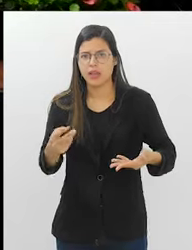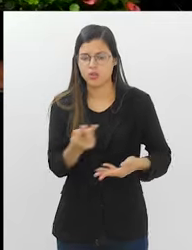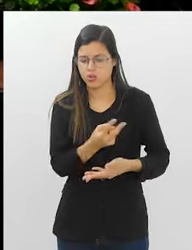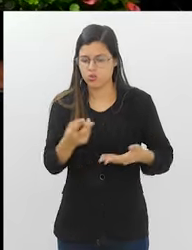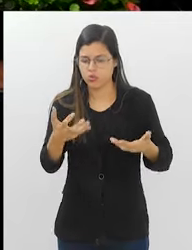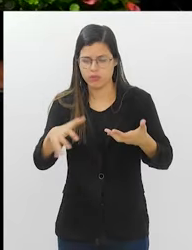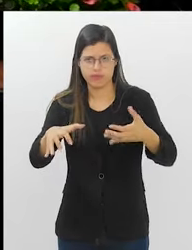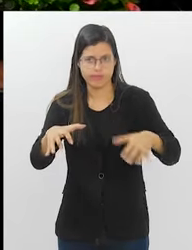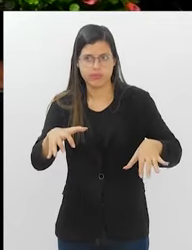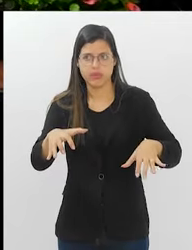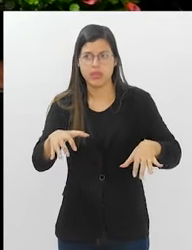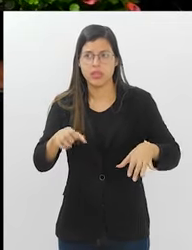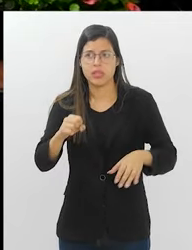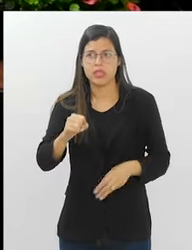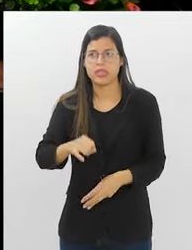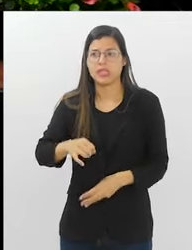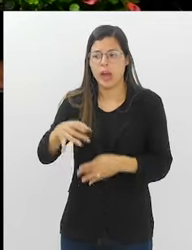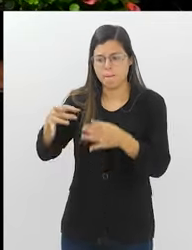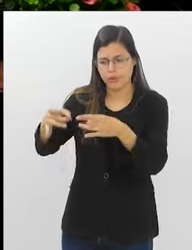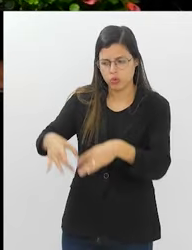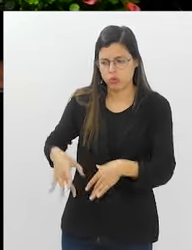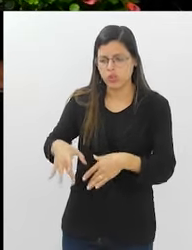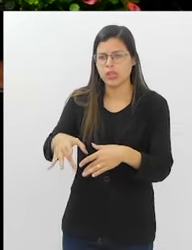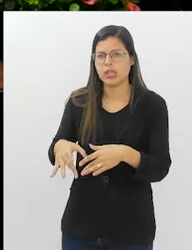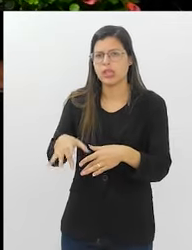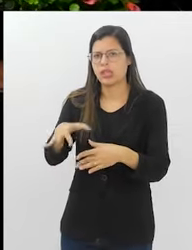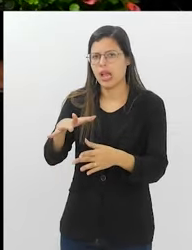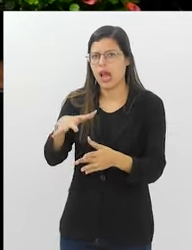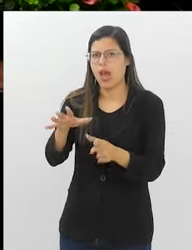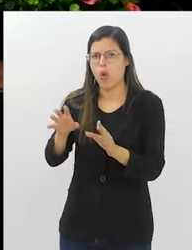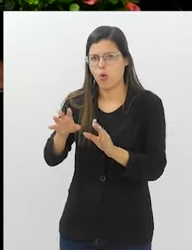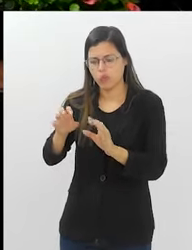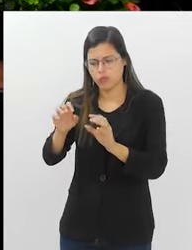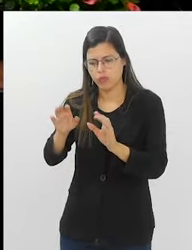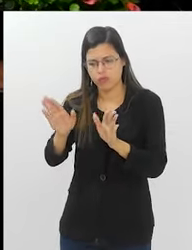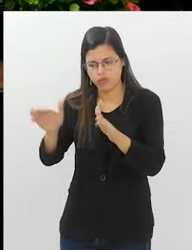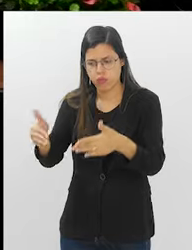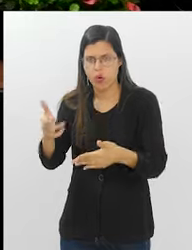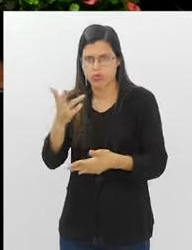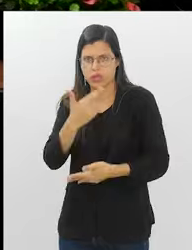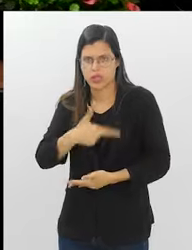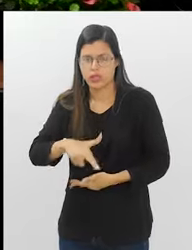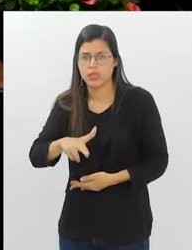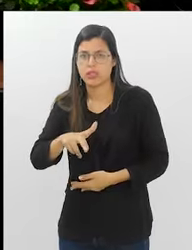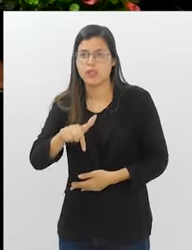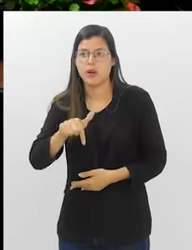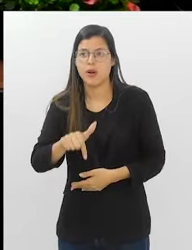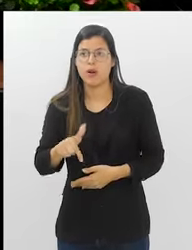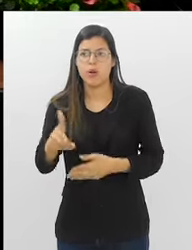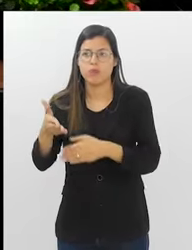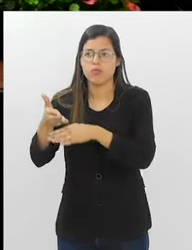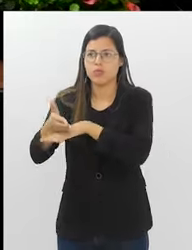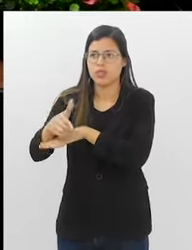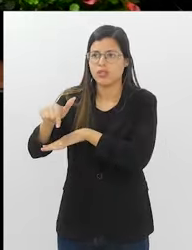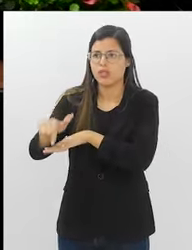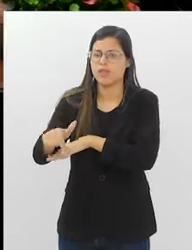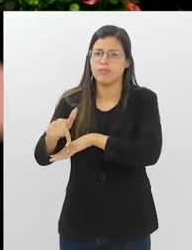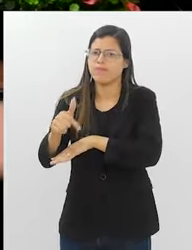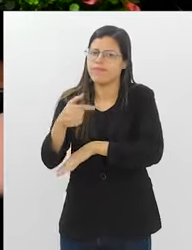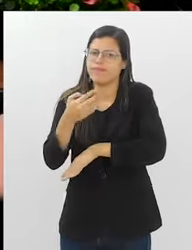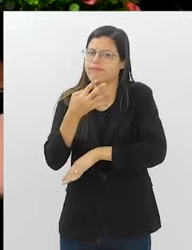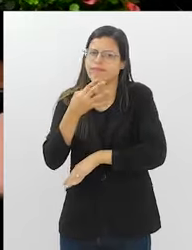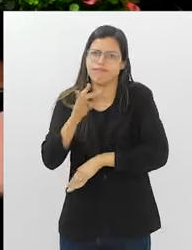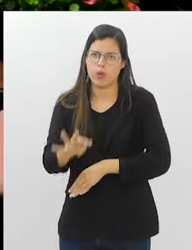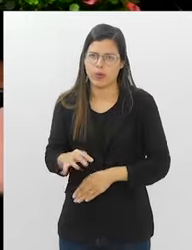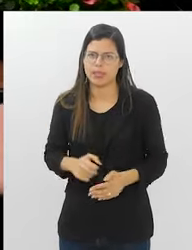quem abandona a visão espiritual, a dedicação ao mundo espiritual, quando chegar lá, será um